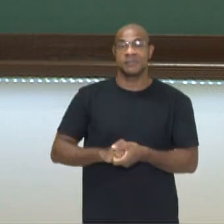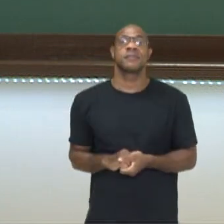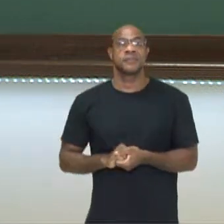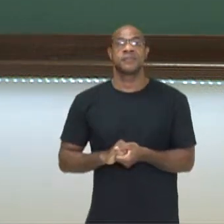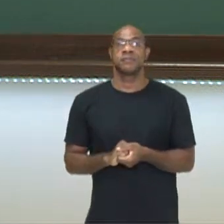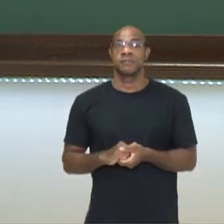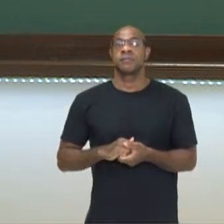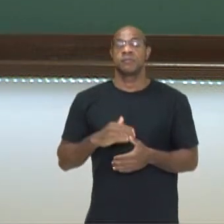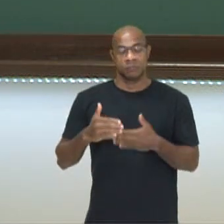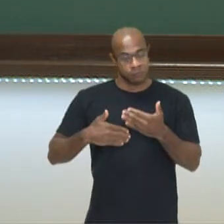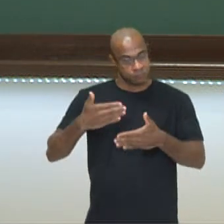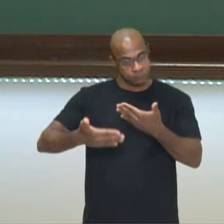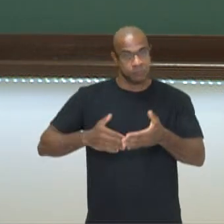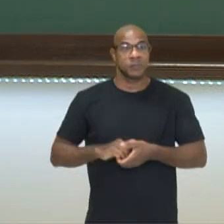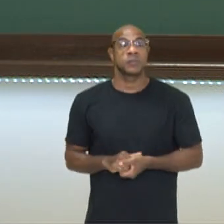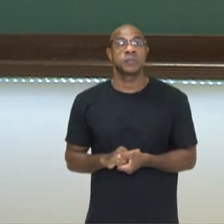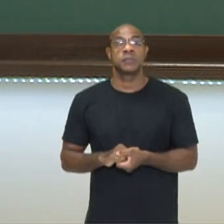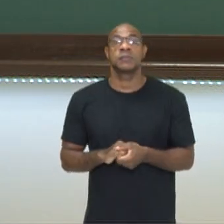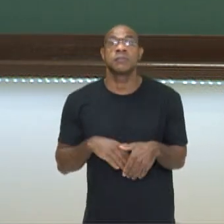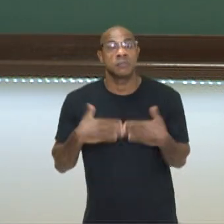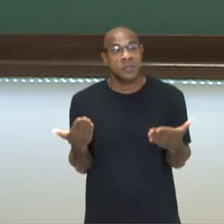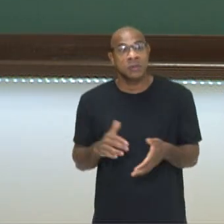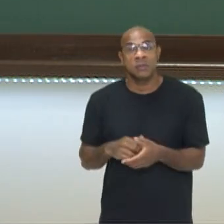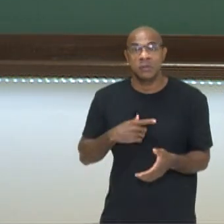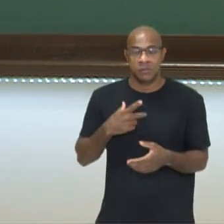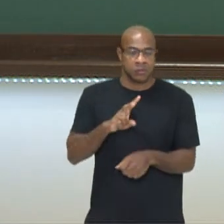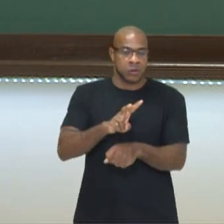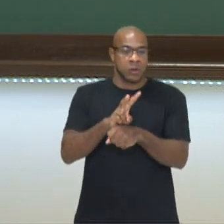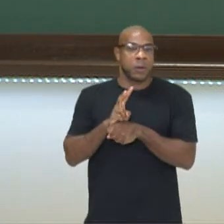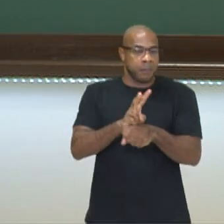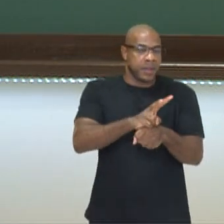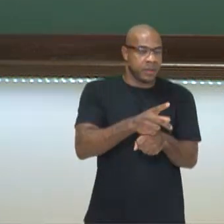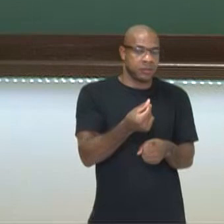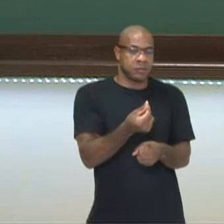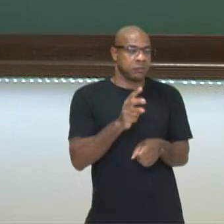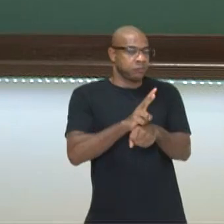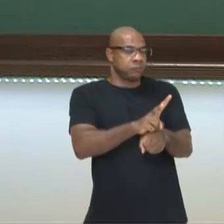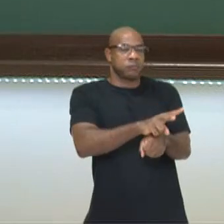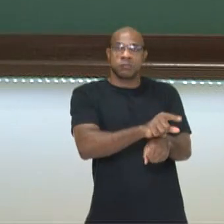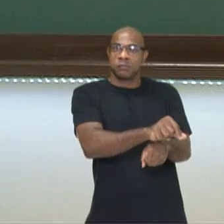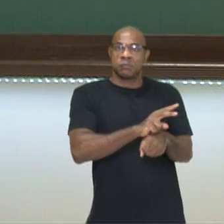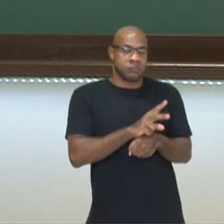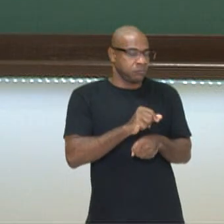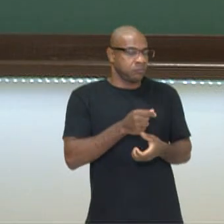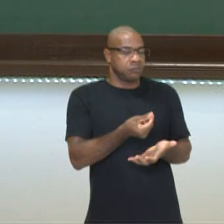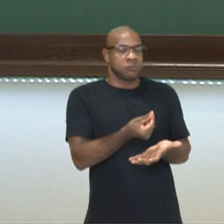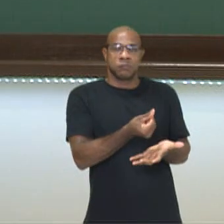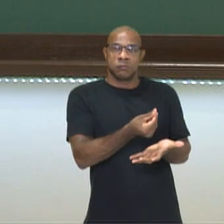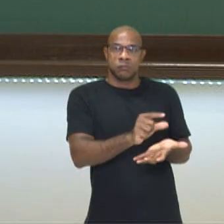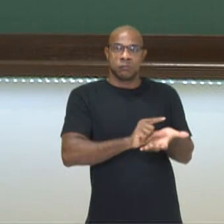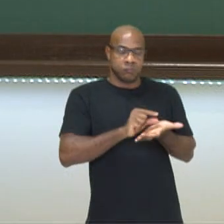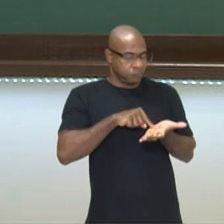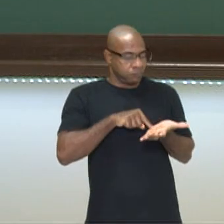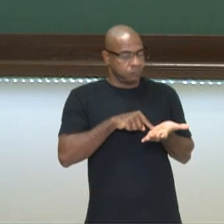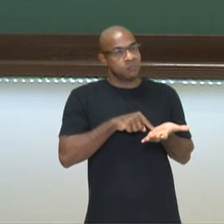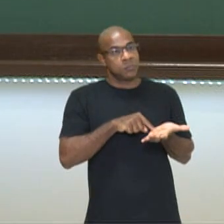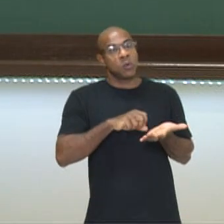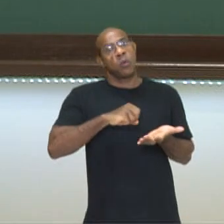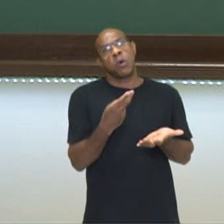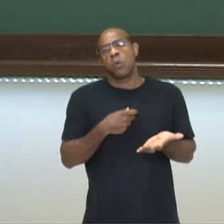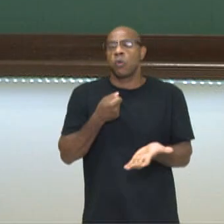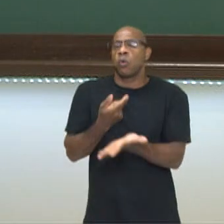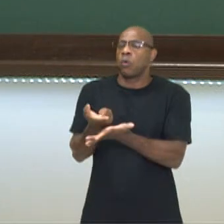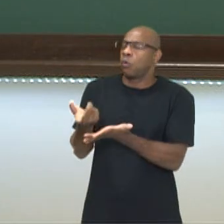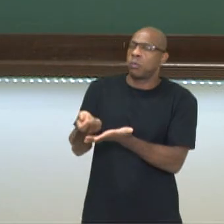vai otimizando o tempo. Então, eu empresto um dinheiro numa operação financeira, certo? Ou eu compro